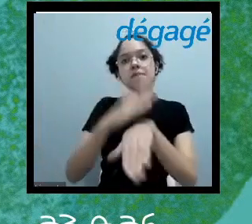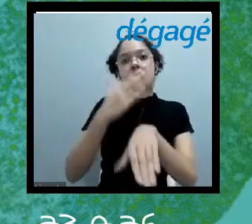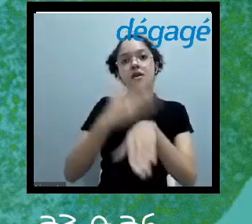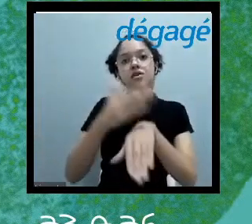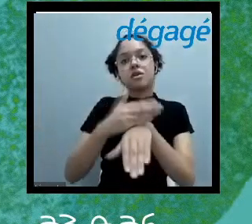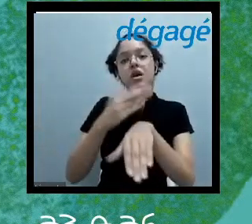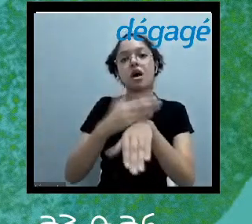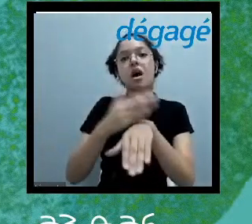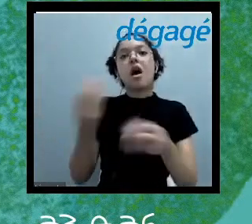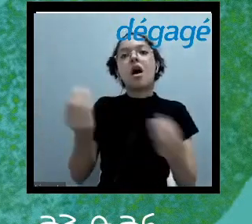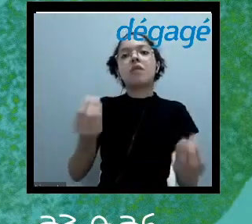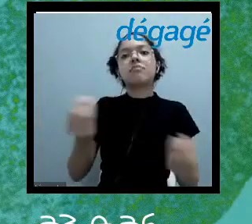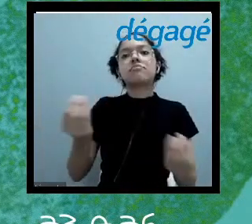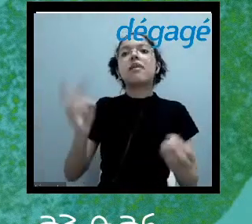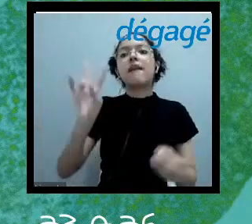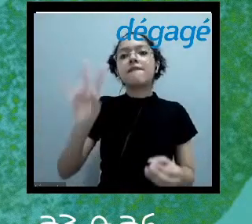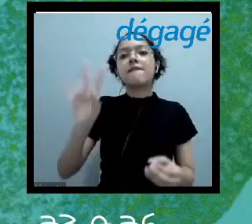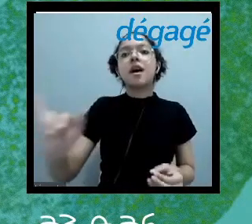que